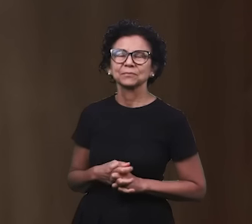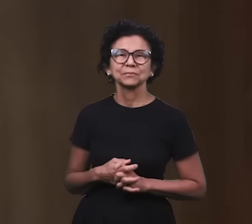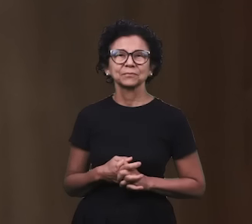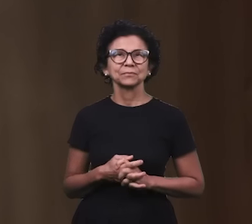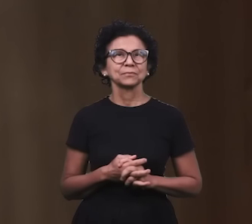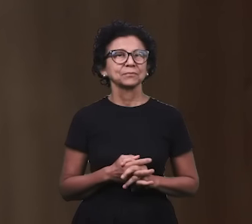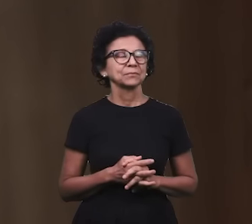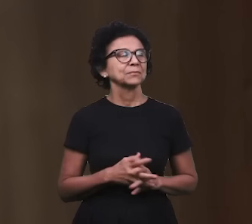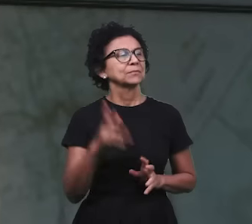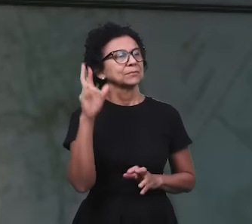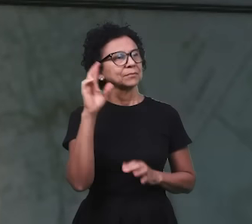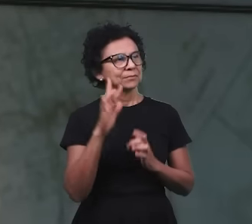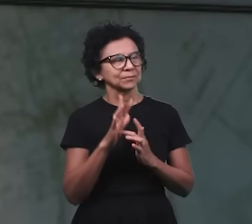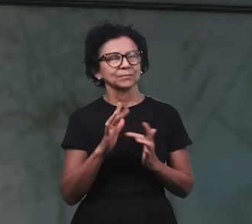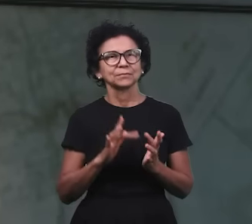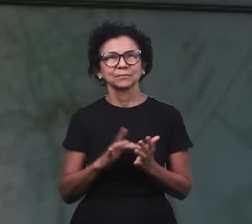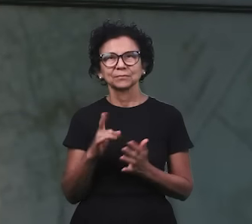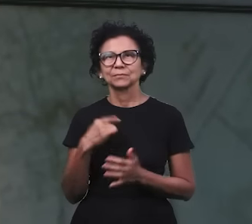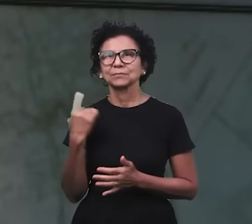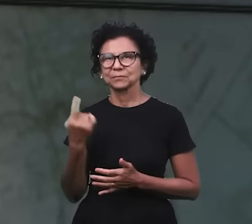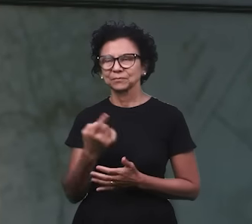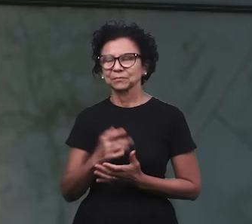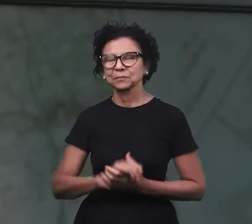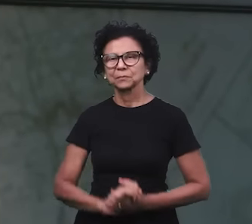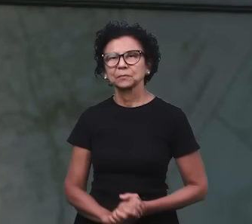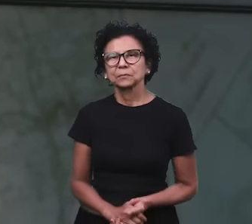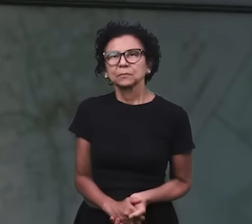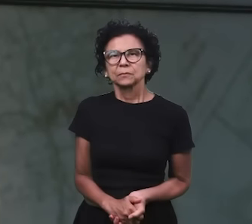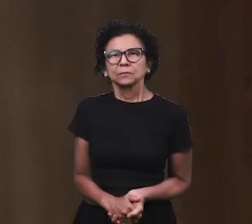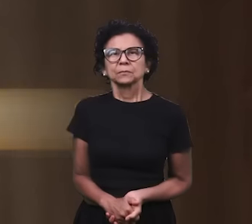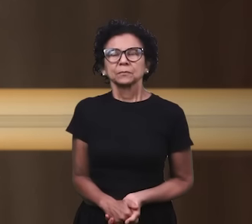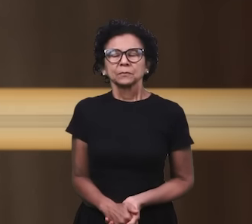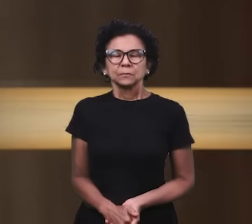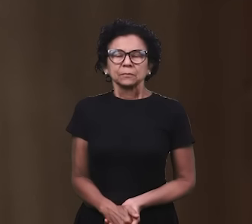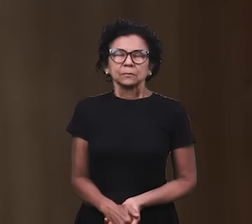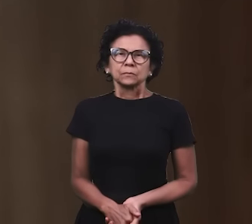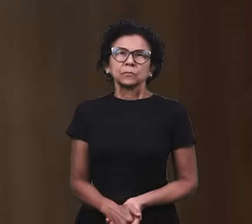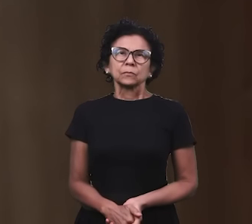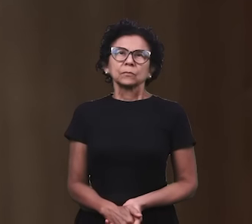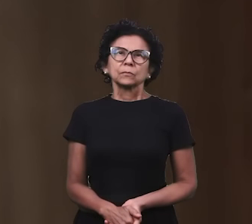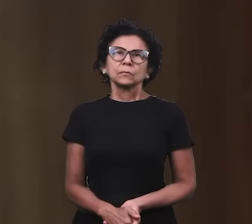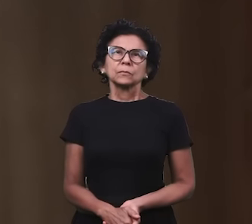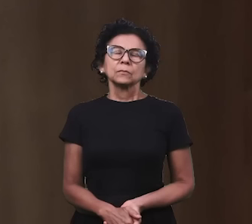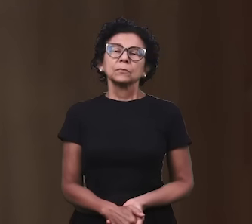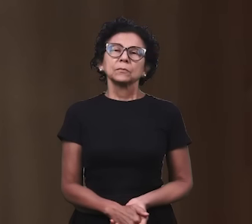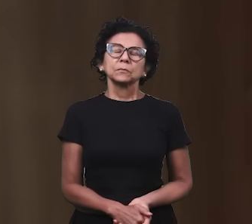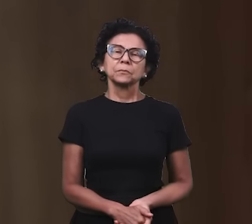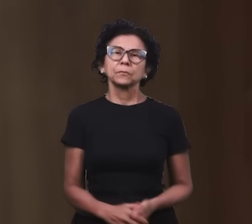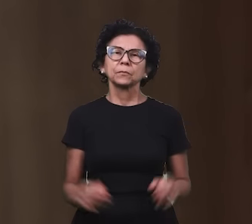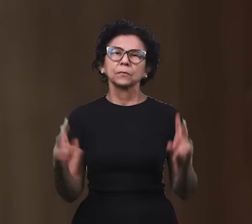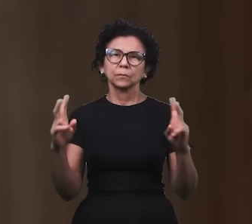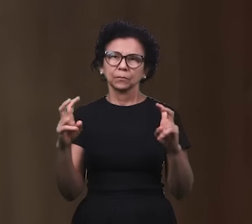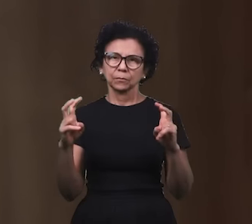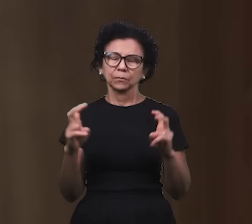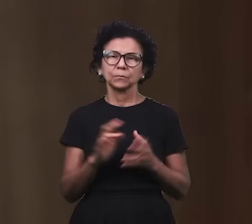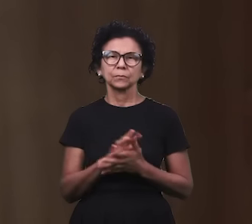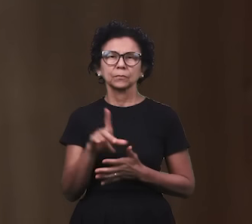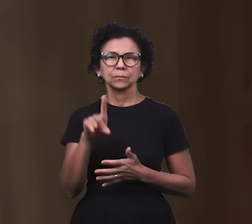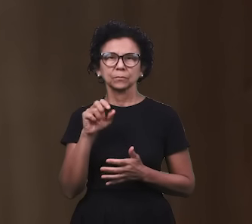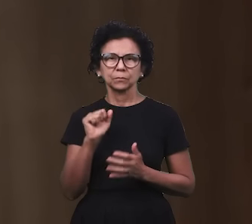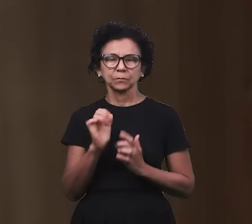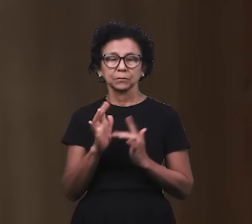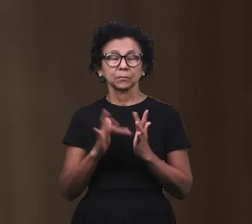Senhor, professor Vinícius. Amém. Pai do Senhor, os pastores, Pai do Senhor a todos. Nós temos falado de Jesus, o nascimento